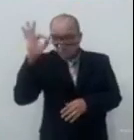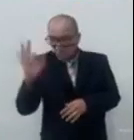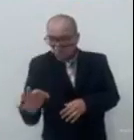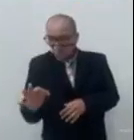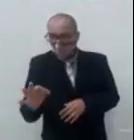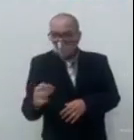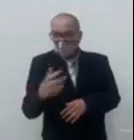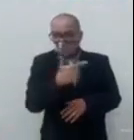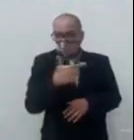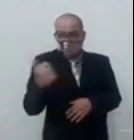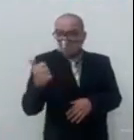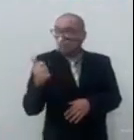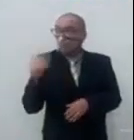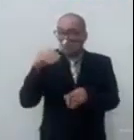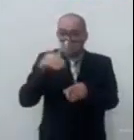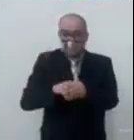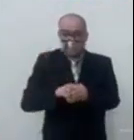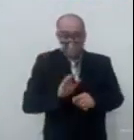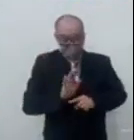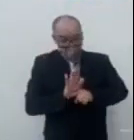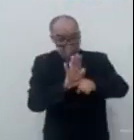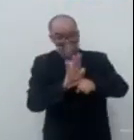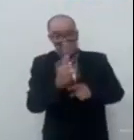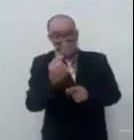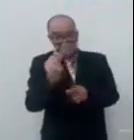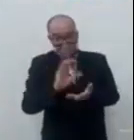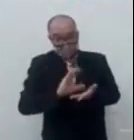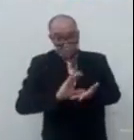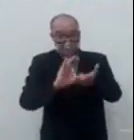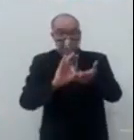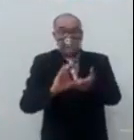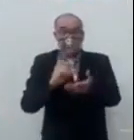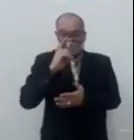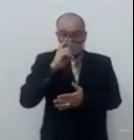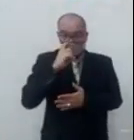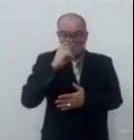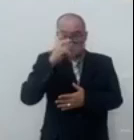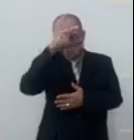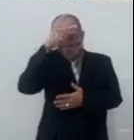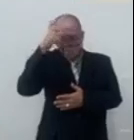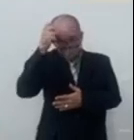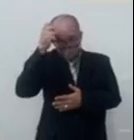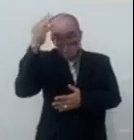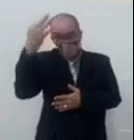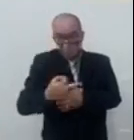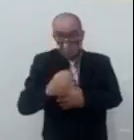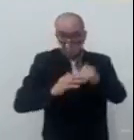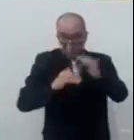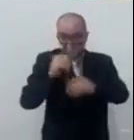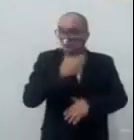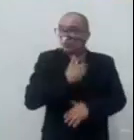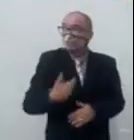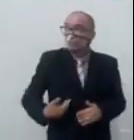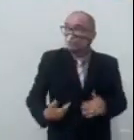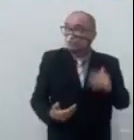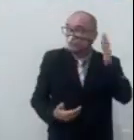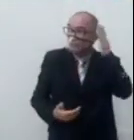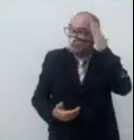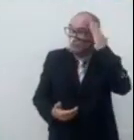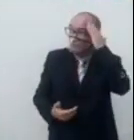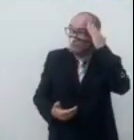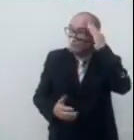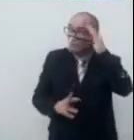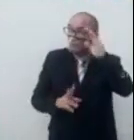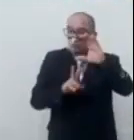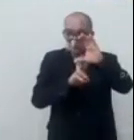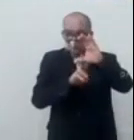fui, dos 21, fui o único que votei para colocar para ter a reposição salarial dos prefeitos. E quero ver nessa casa